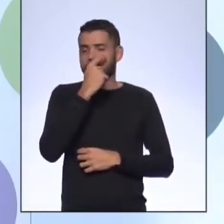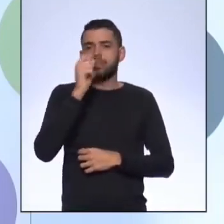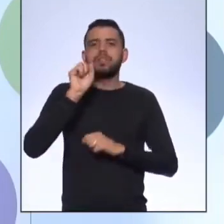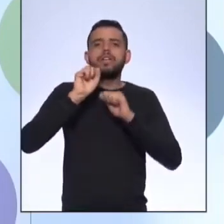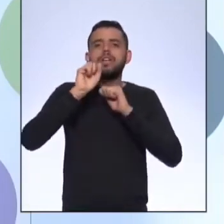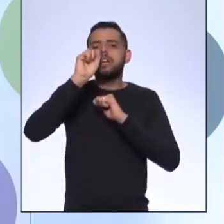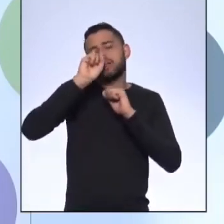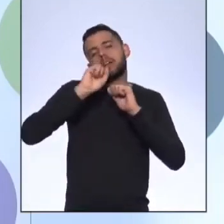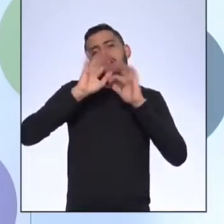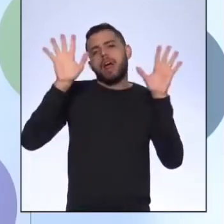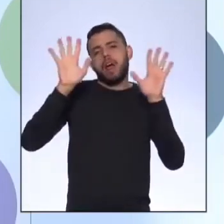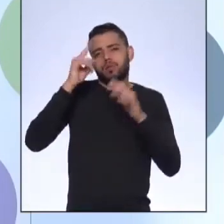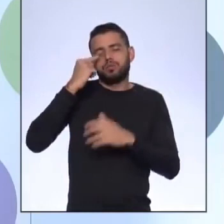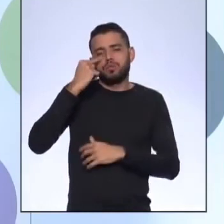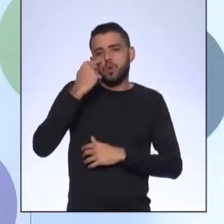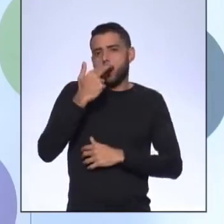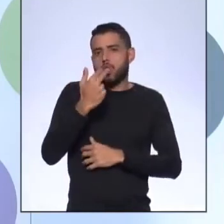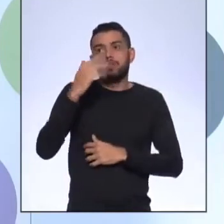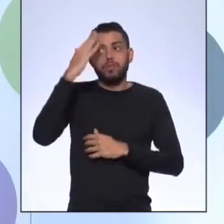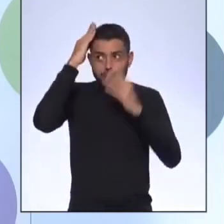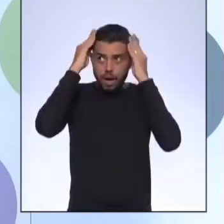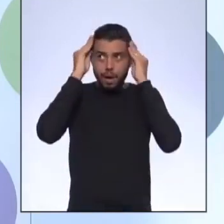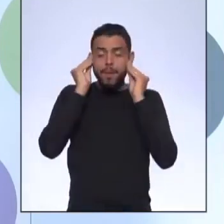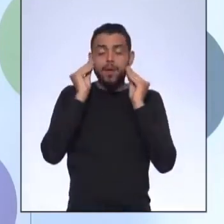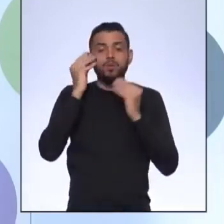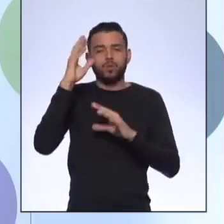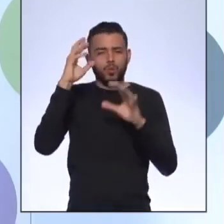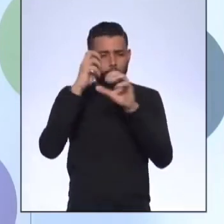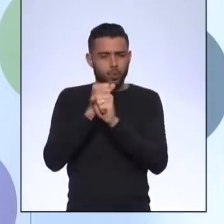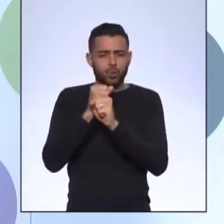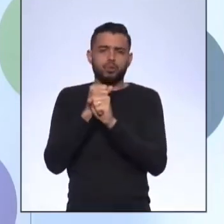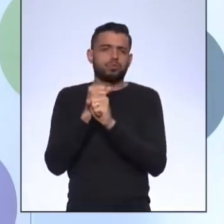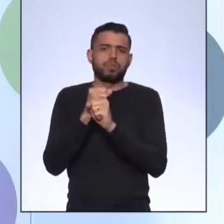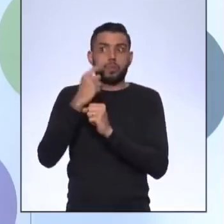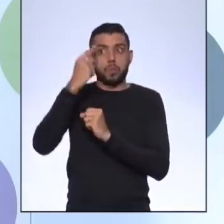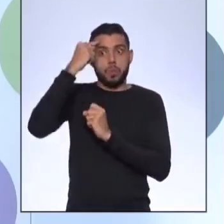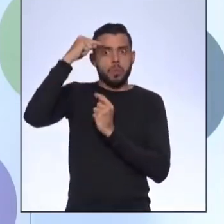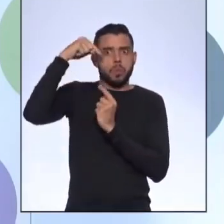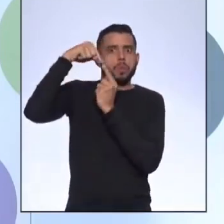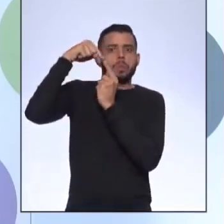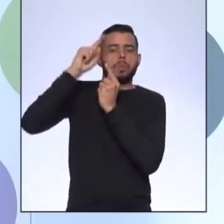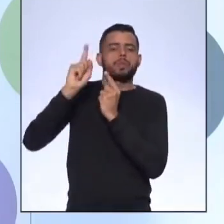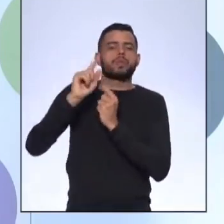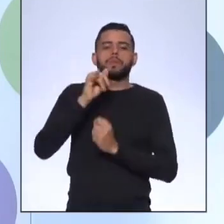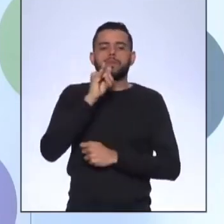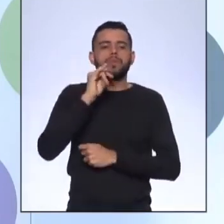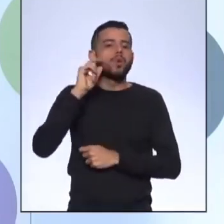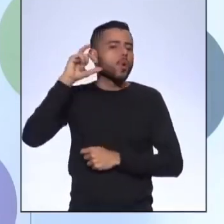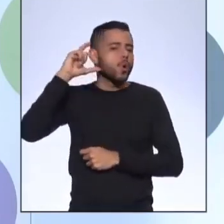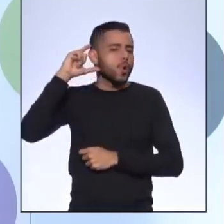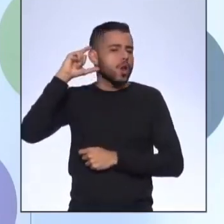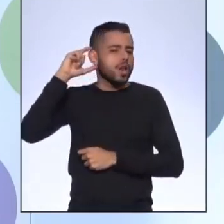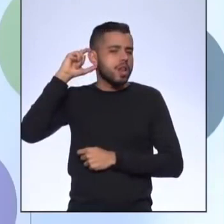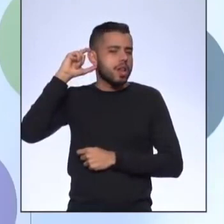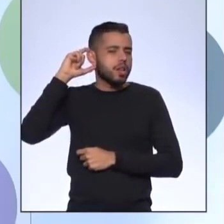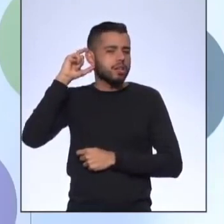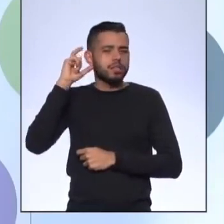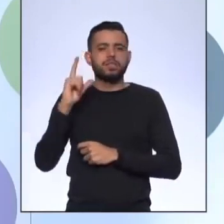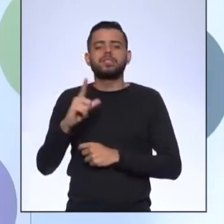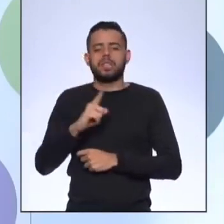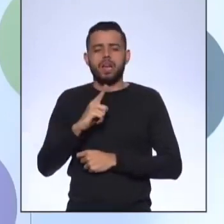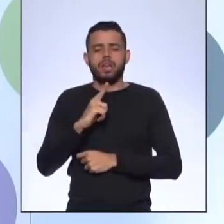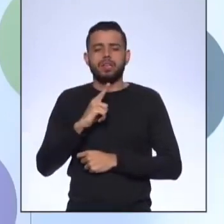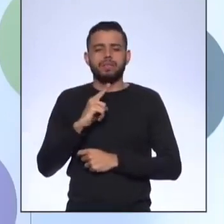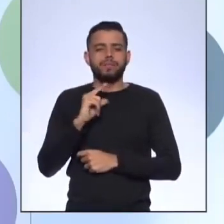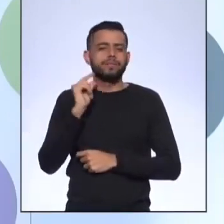e o cabelo escuro. Então, um fator independe do outro. Ou que, de repente, a sua orelha, né, que a gente tem essa questão genética aí